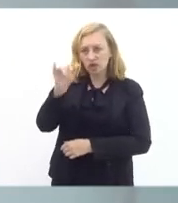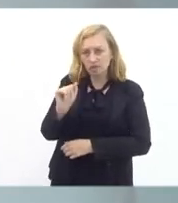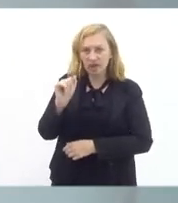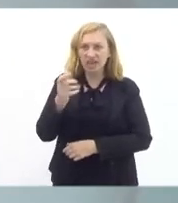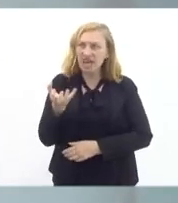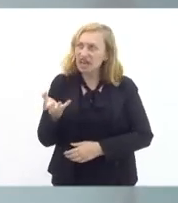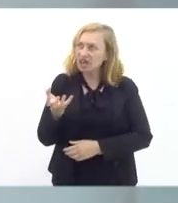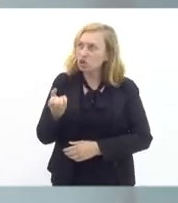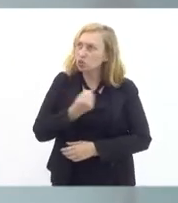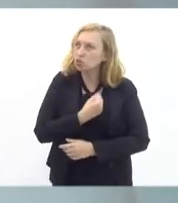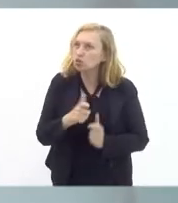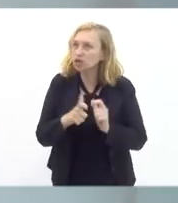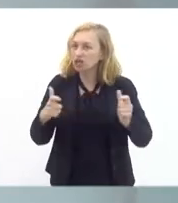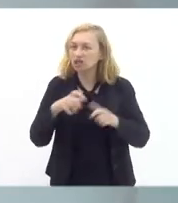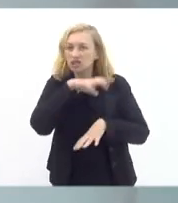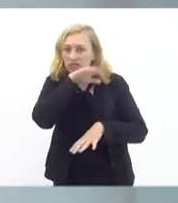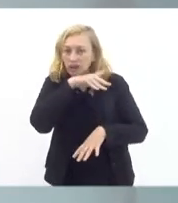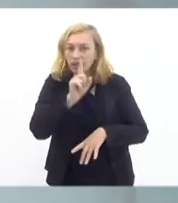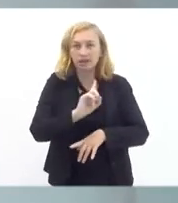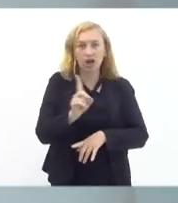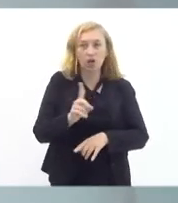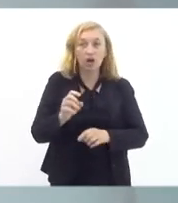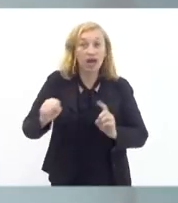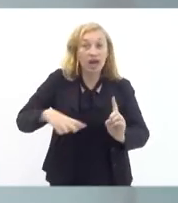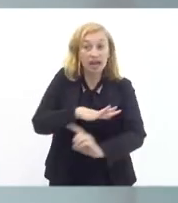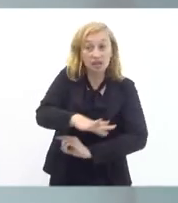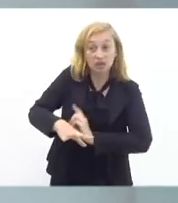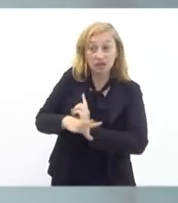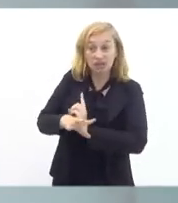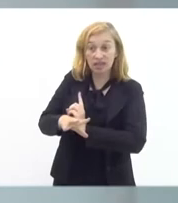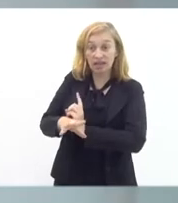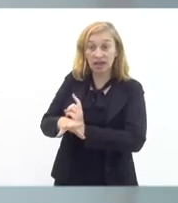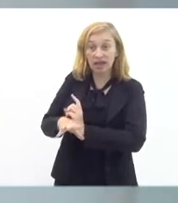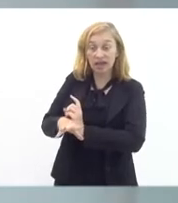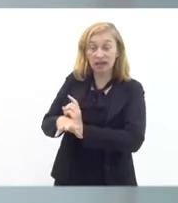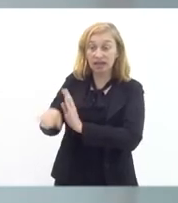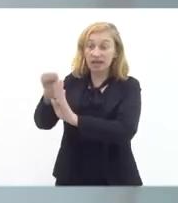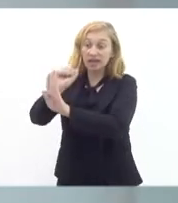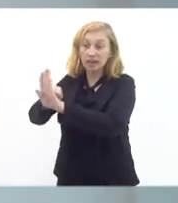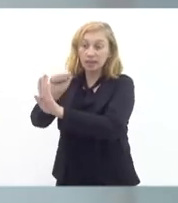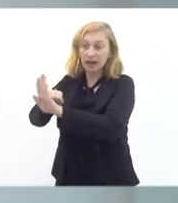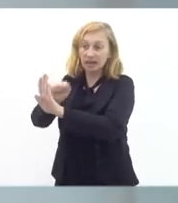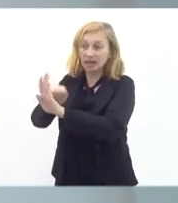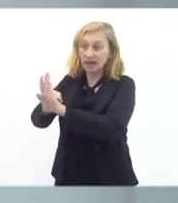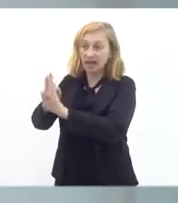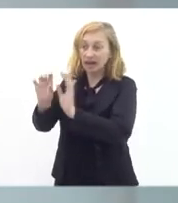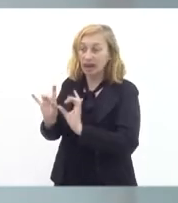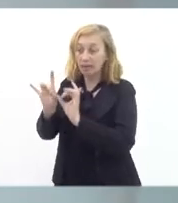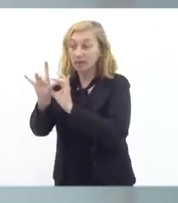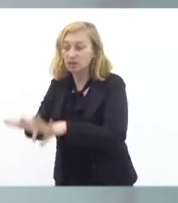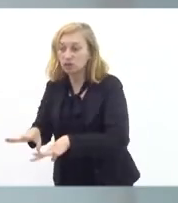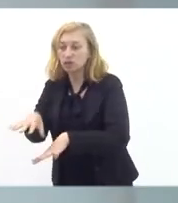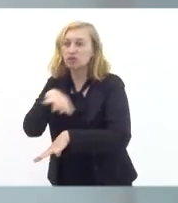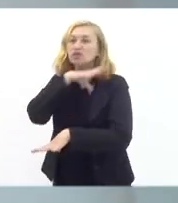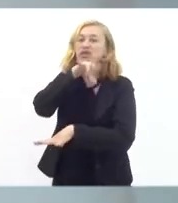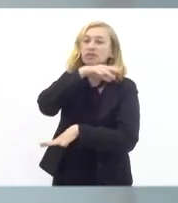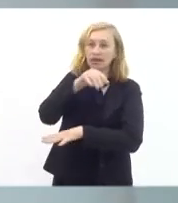animais, é a sociedade que vai lá na minha porta e deixa, abandona esses animais. Então, por